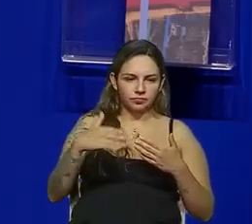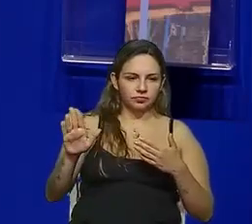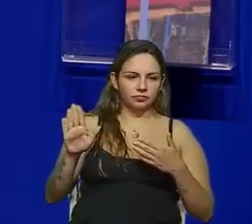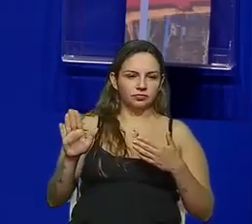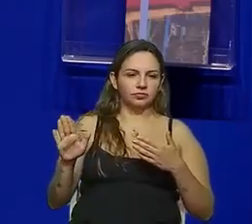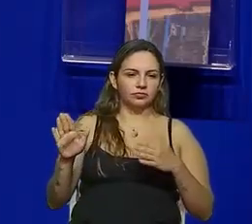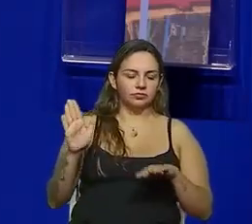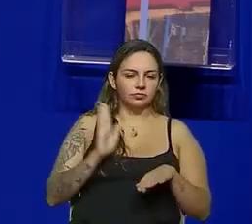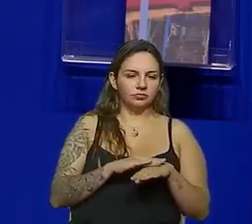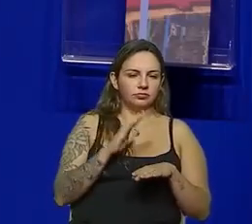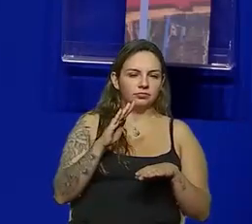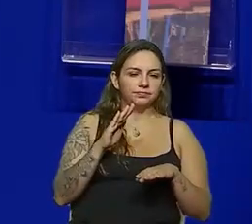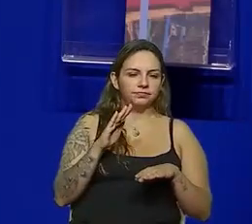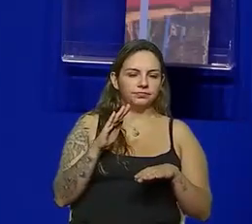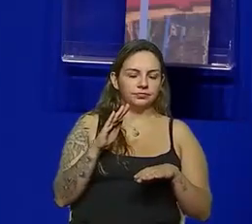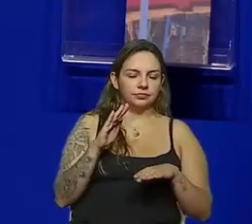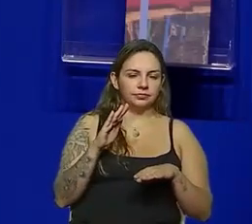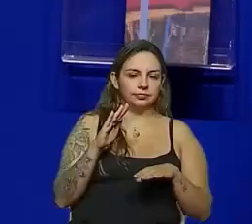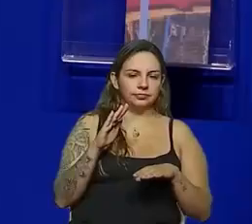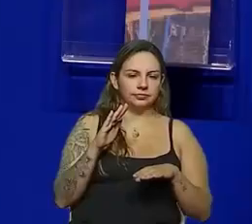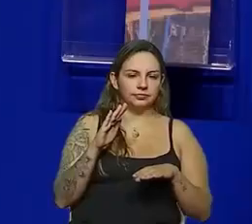no máxima